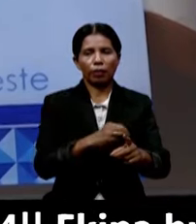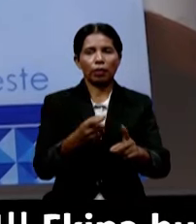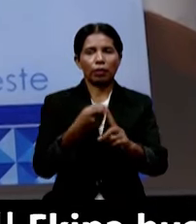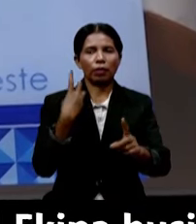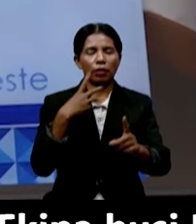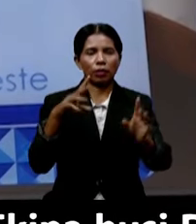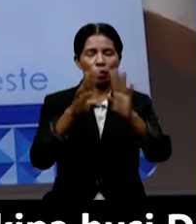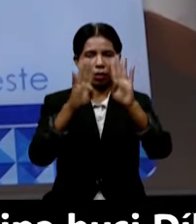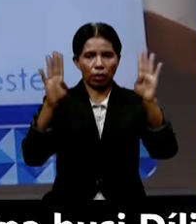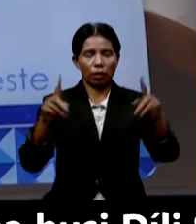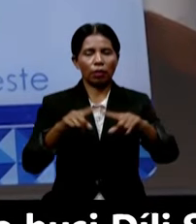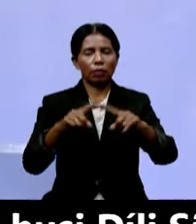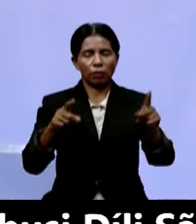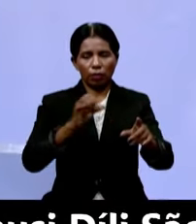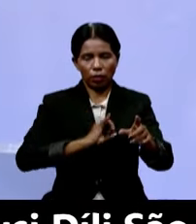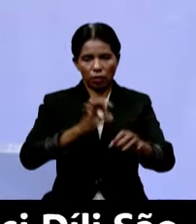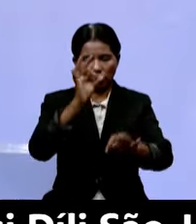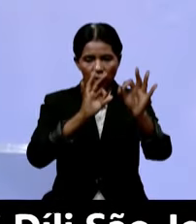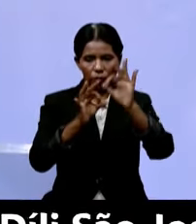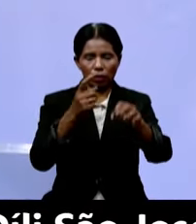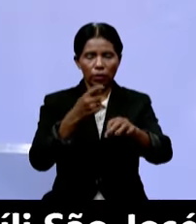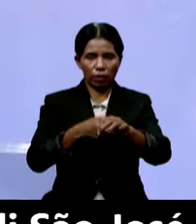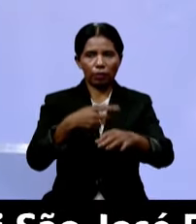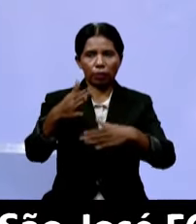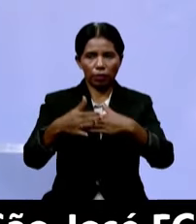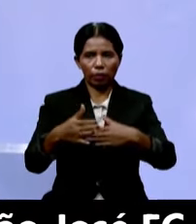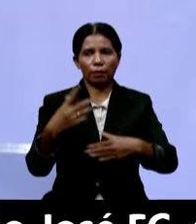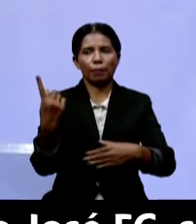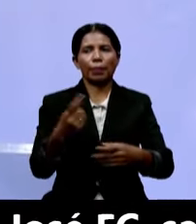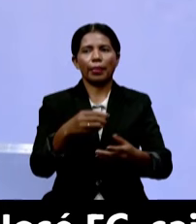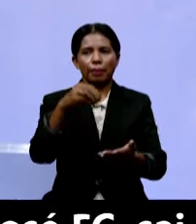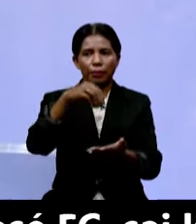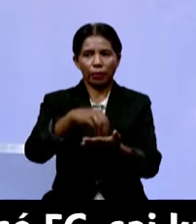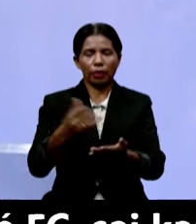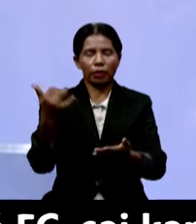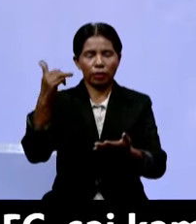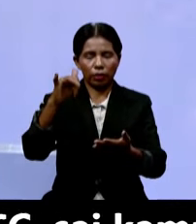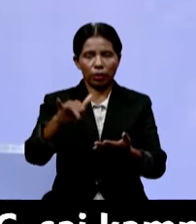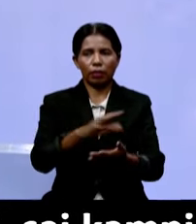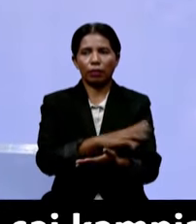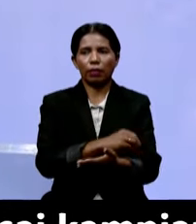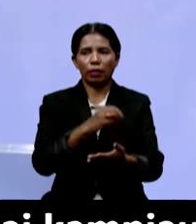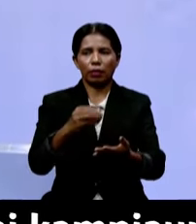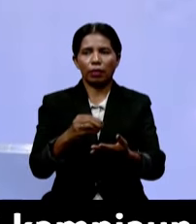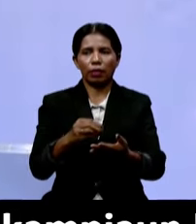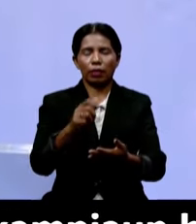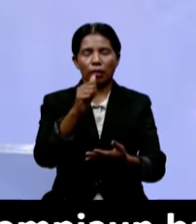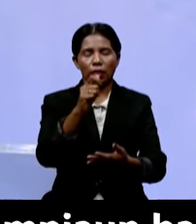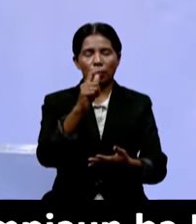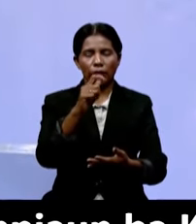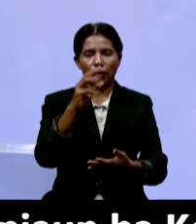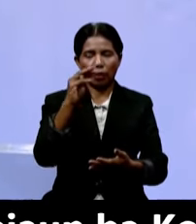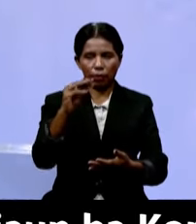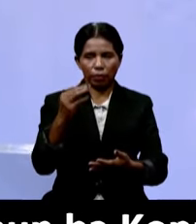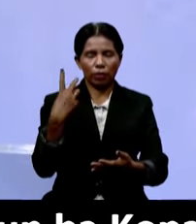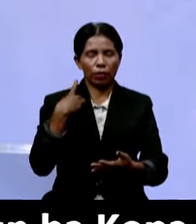kita located may be of fear ya tempo badak mos se monta mos sira ne makina ATM iha